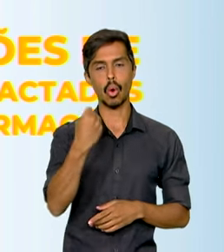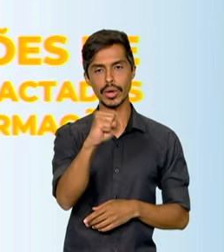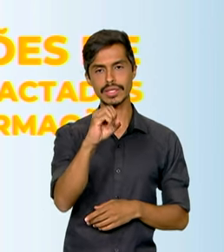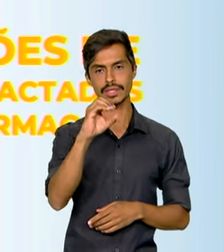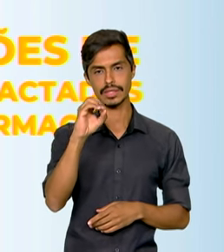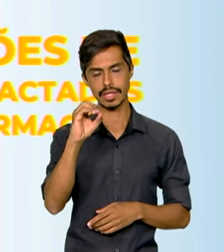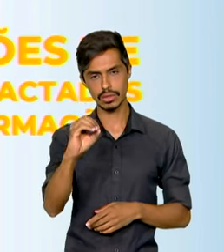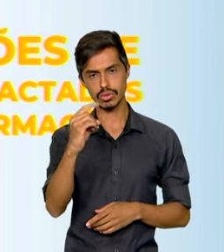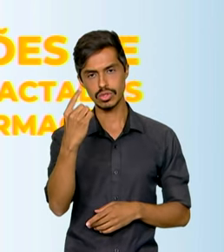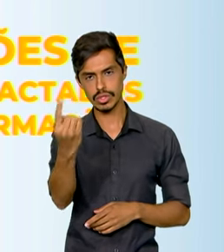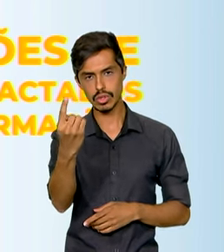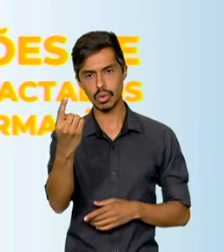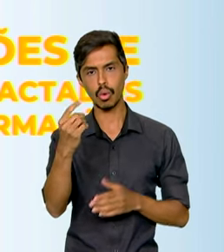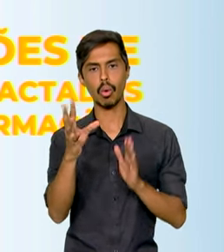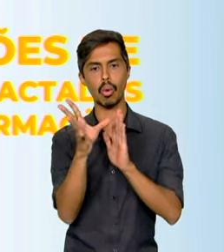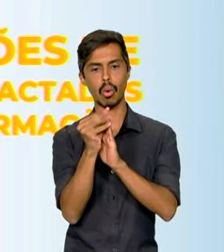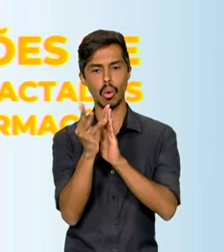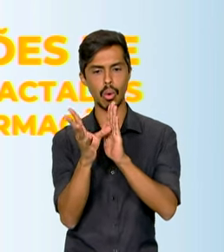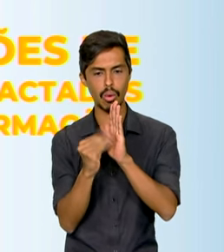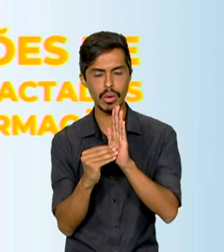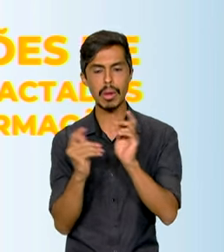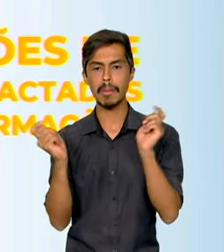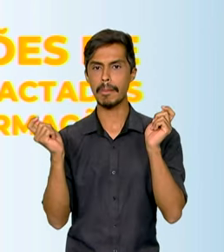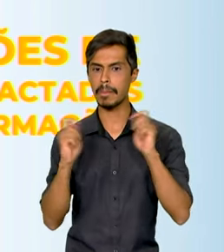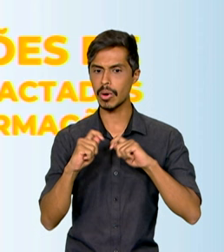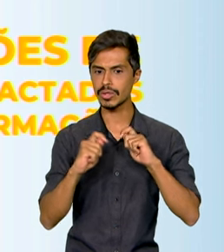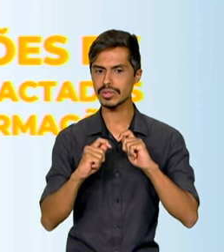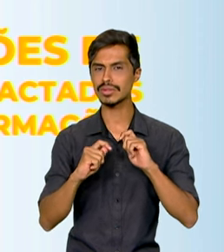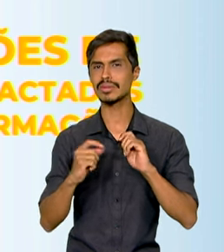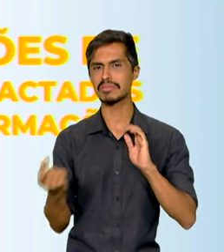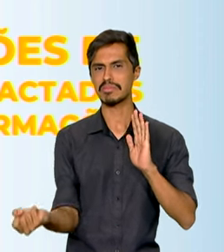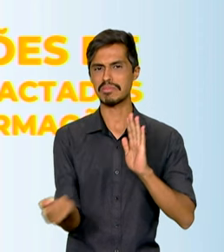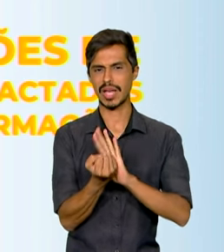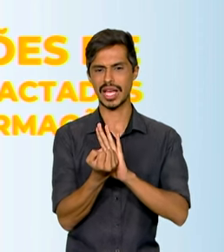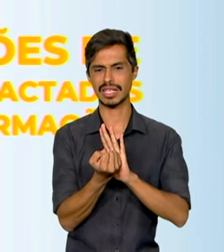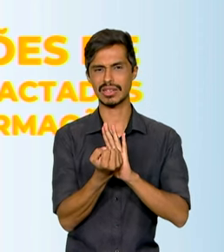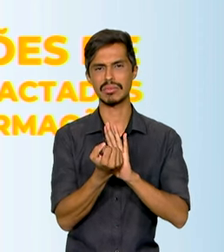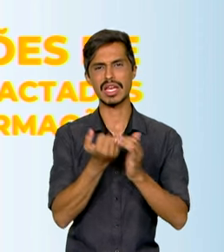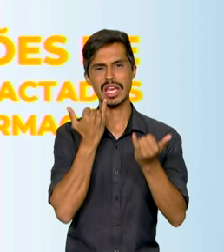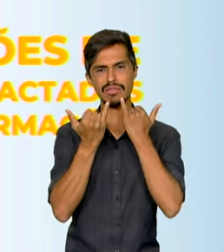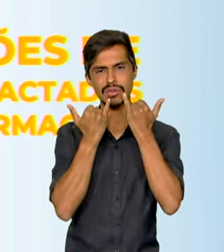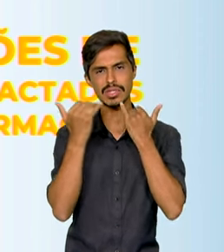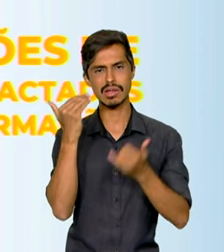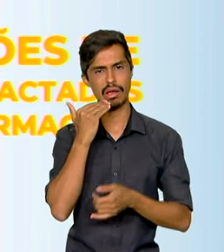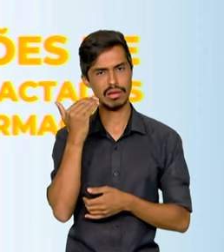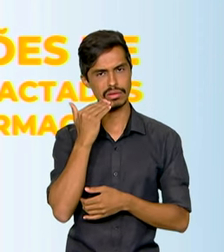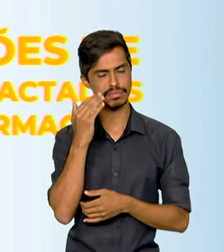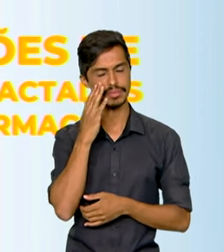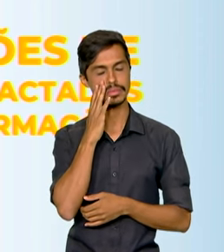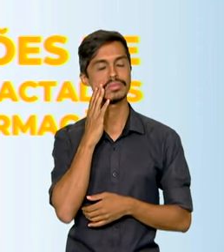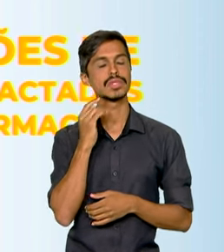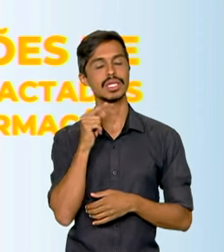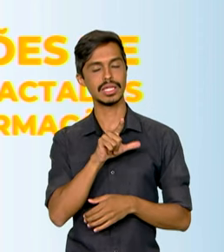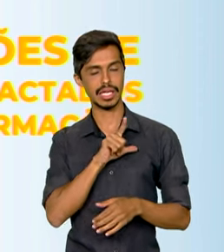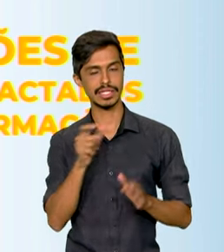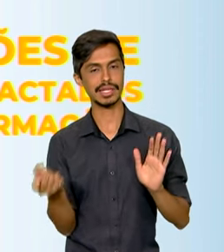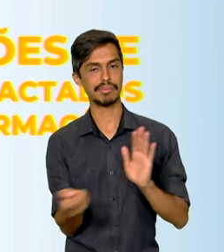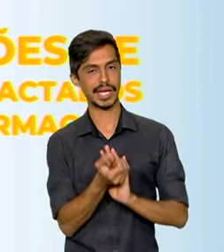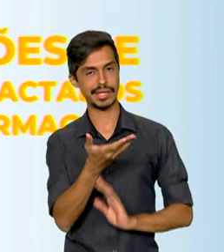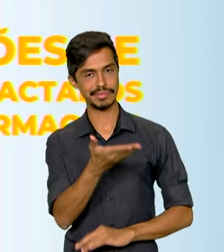6.801 conteúdos que podem ser caracterizados como desinformação. Esses